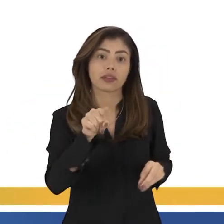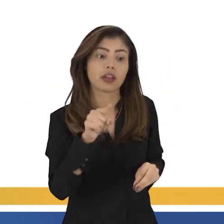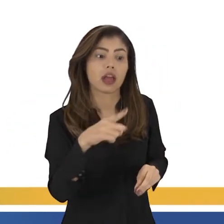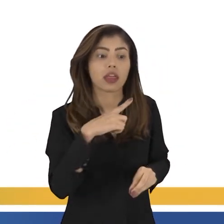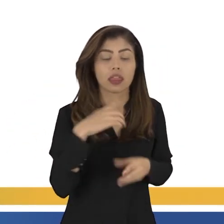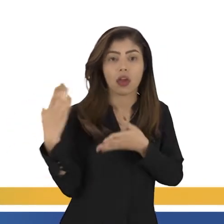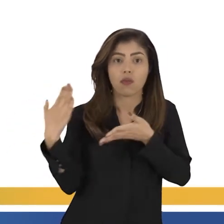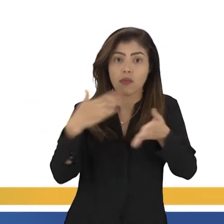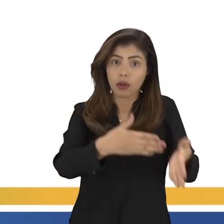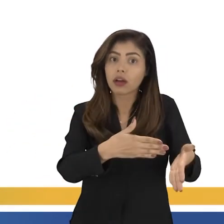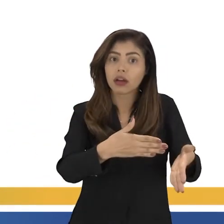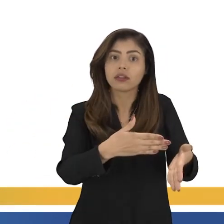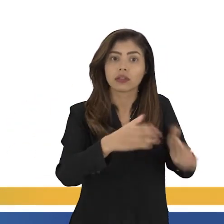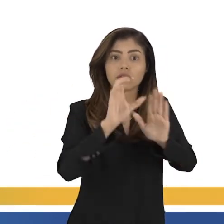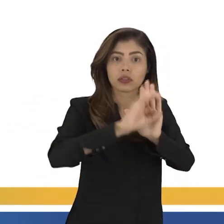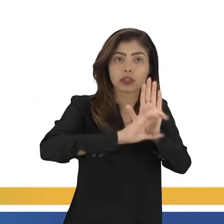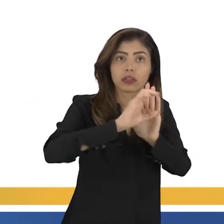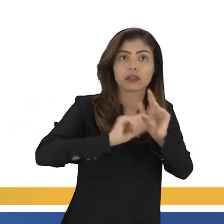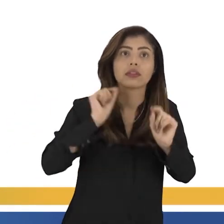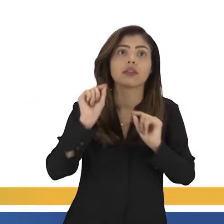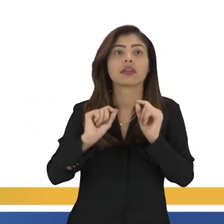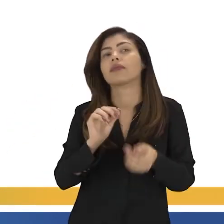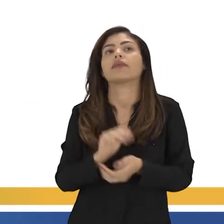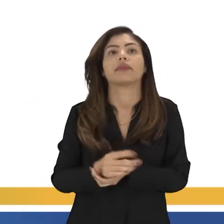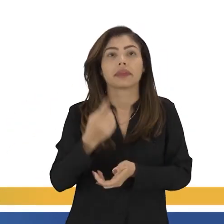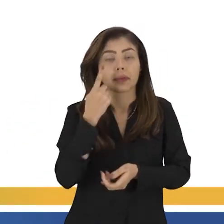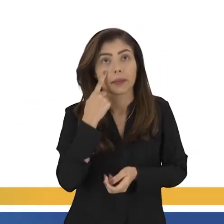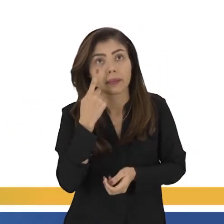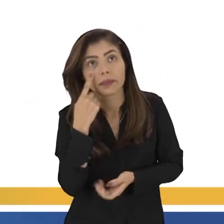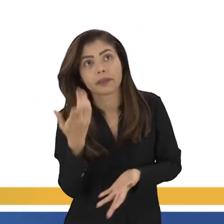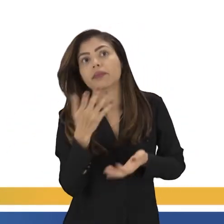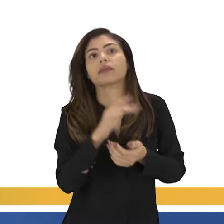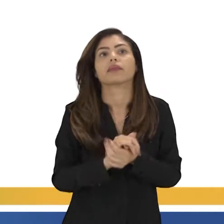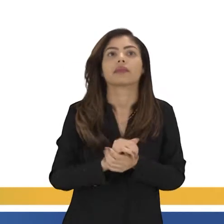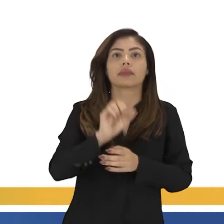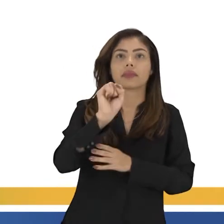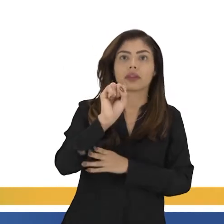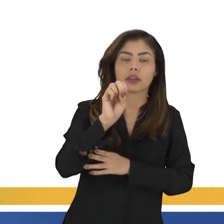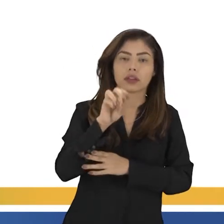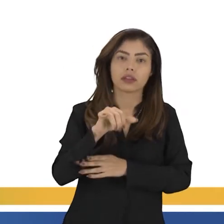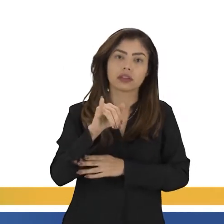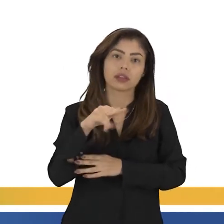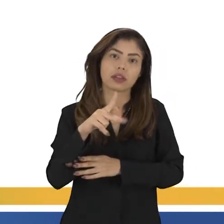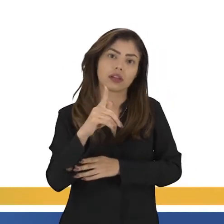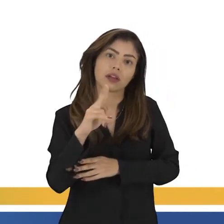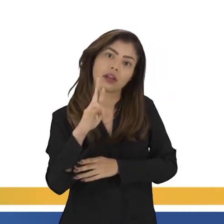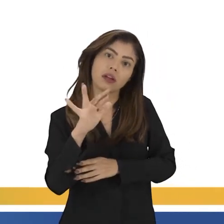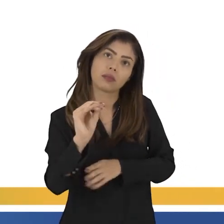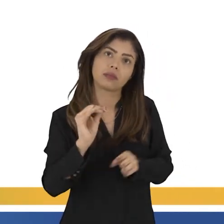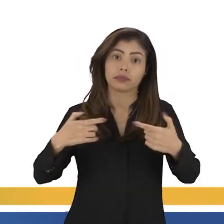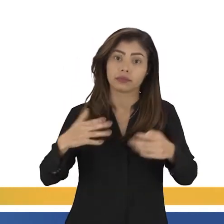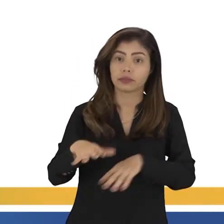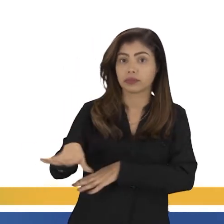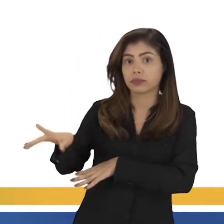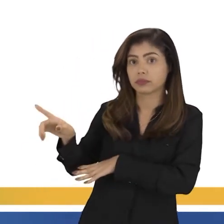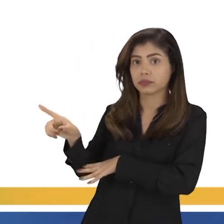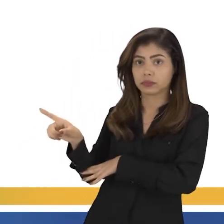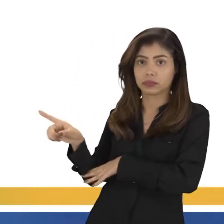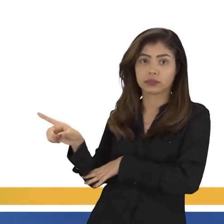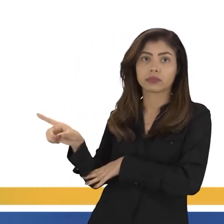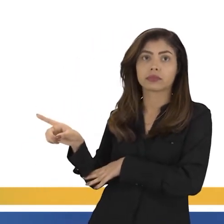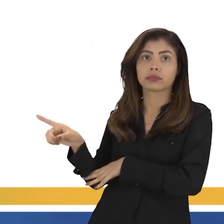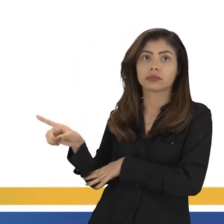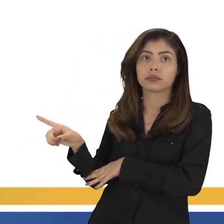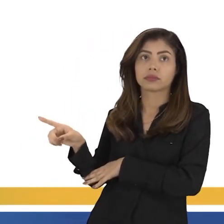ver com o objetivo da nossa aula, ó, vejam essa imagem, esse símbolo aqui, ó, da mão. Davi